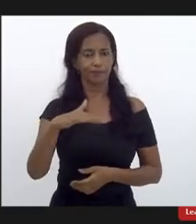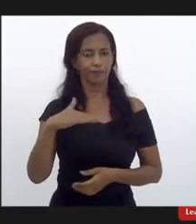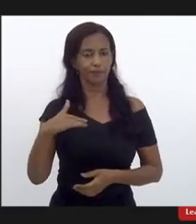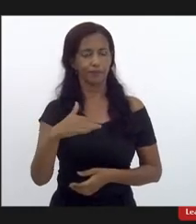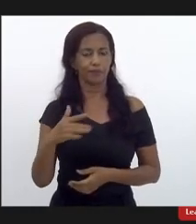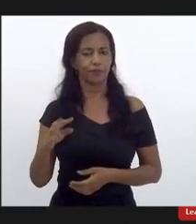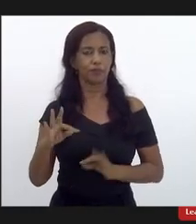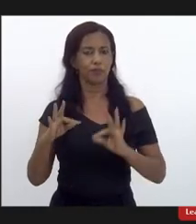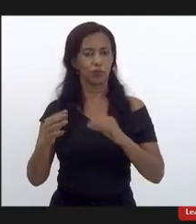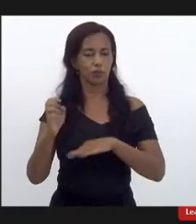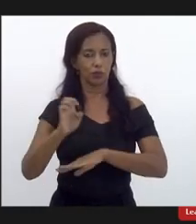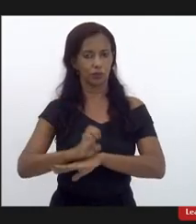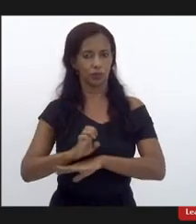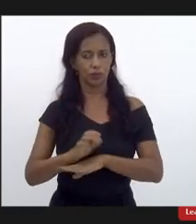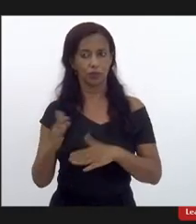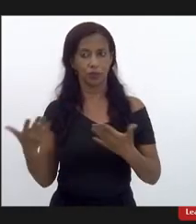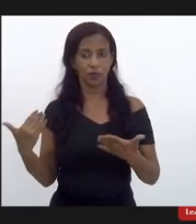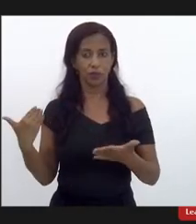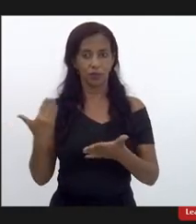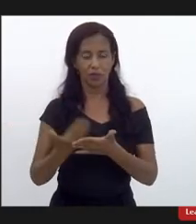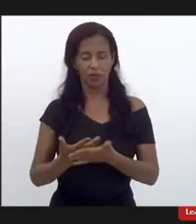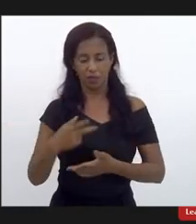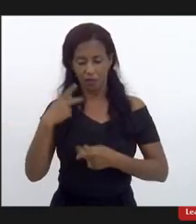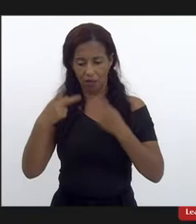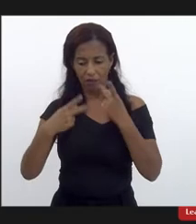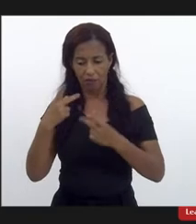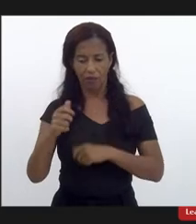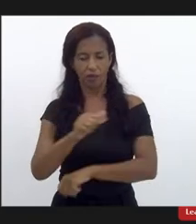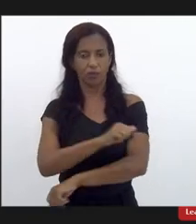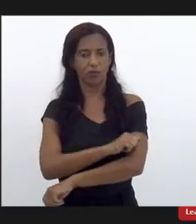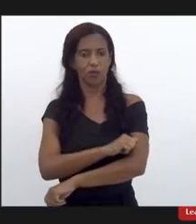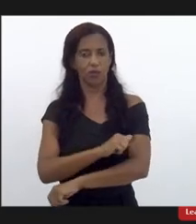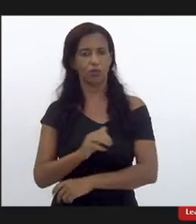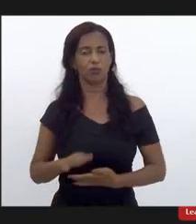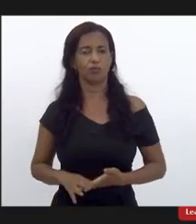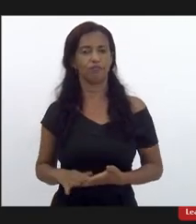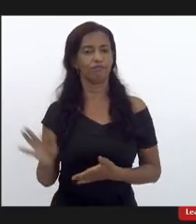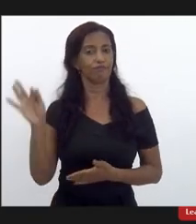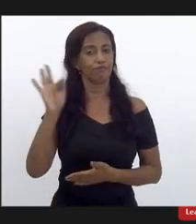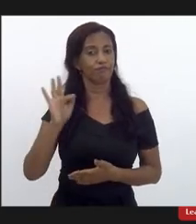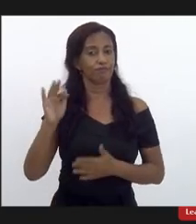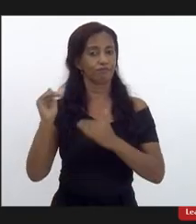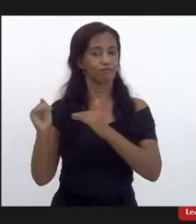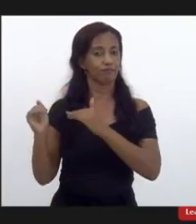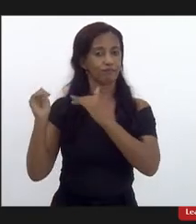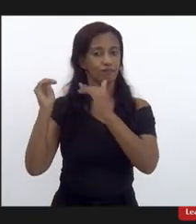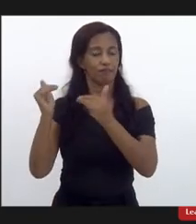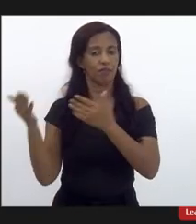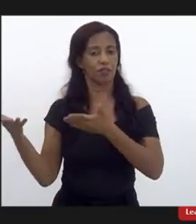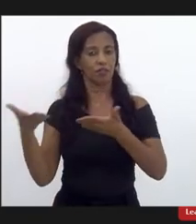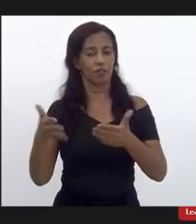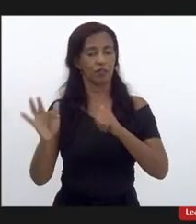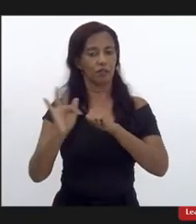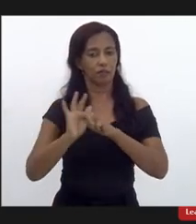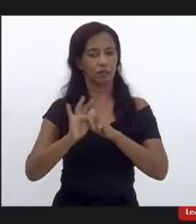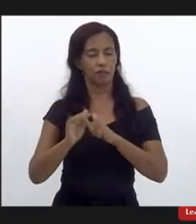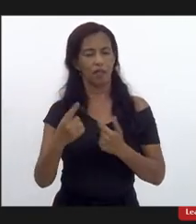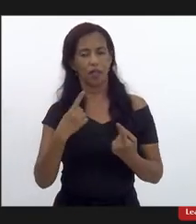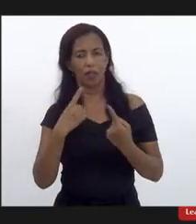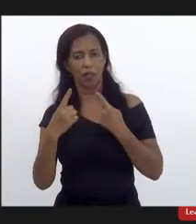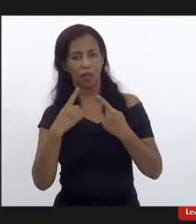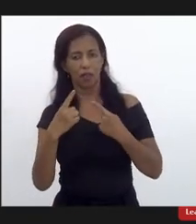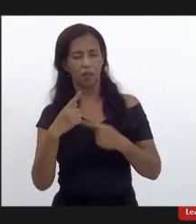presente em todo o Estado. Então, trazendo a fala aqui dos alunos do ensino superior, a gente quer trazer, né, para a FITEC, debater com o presidente